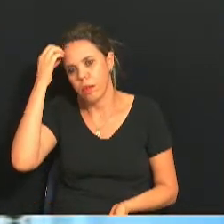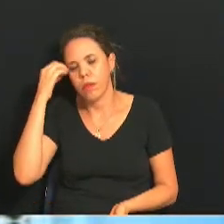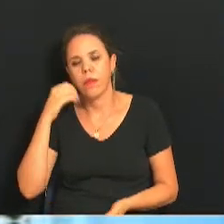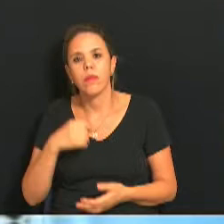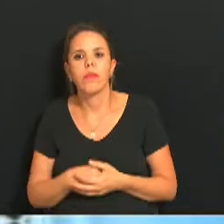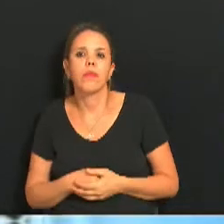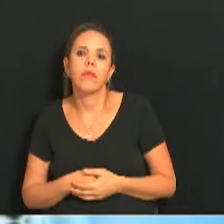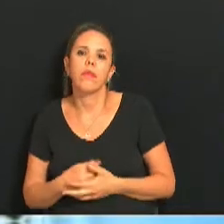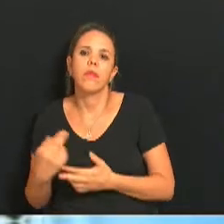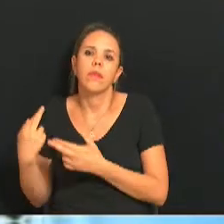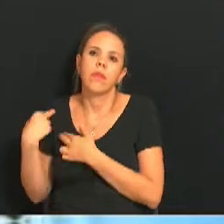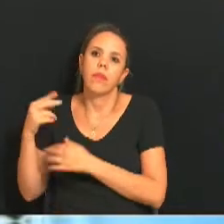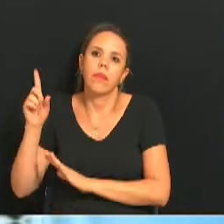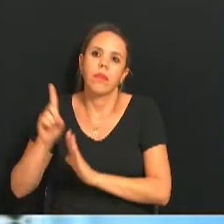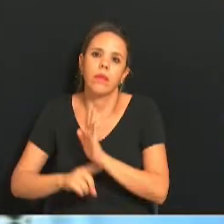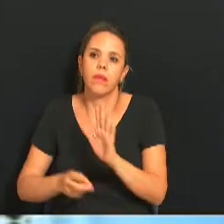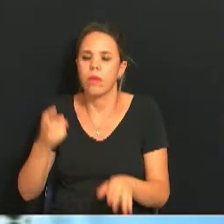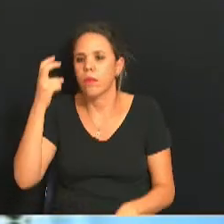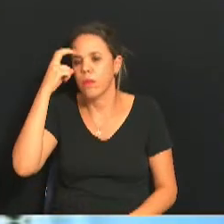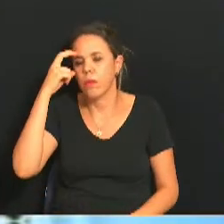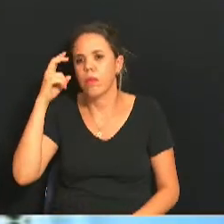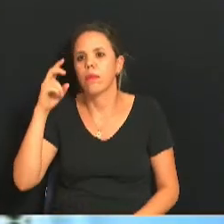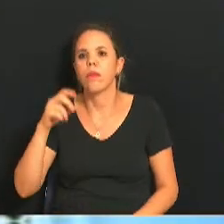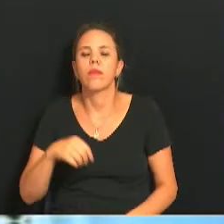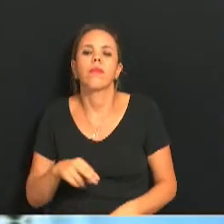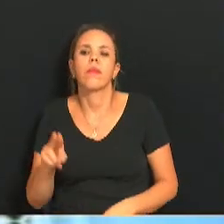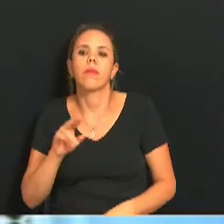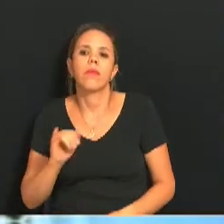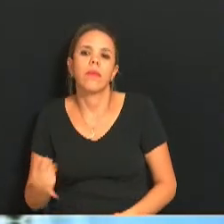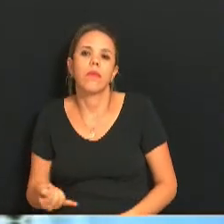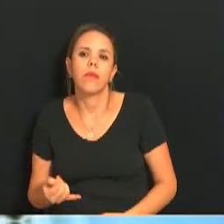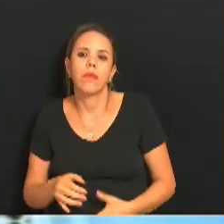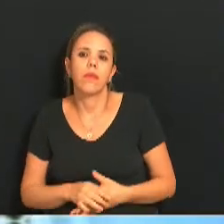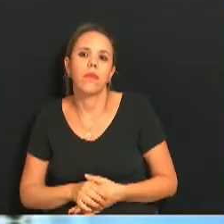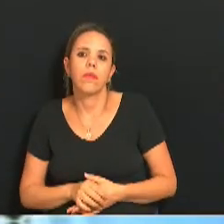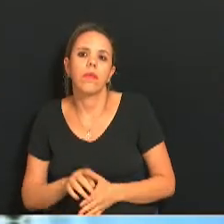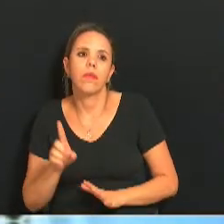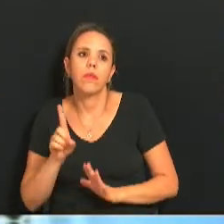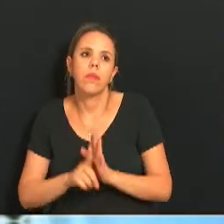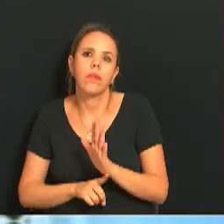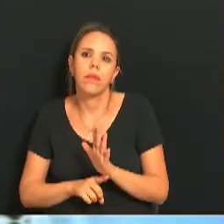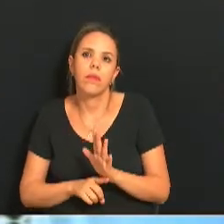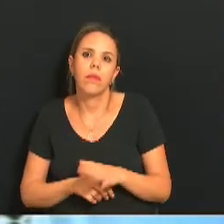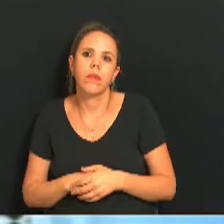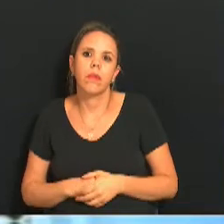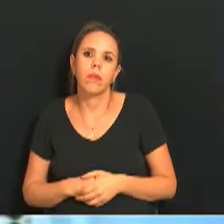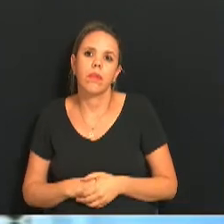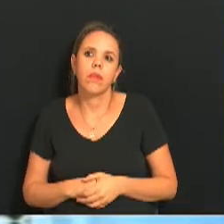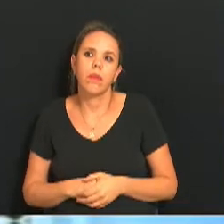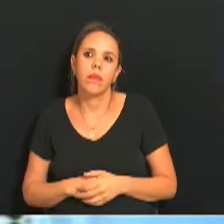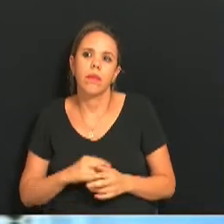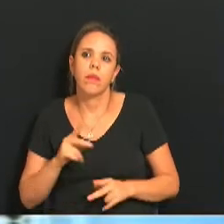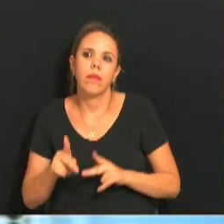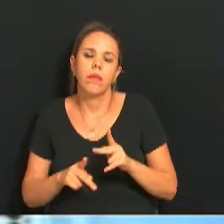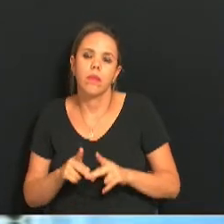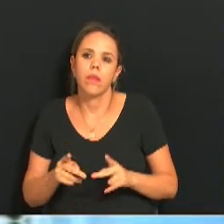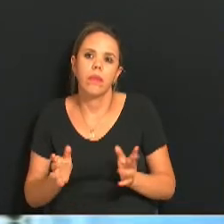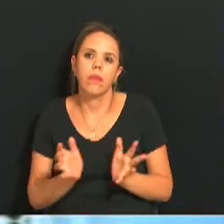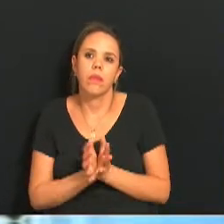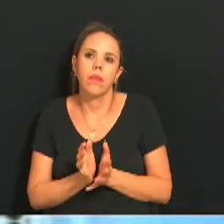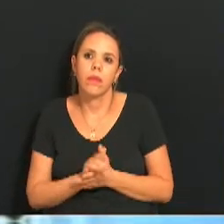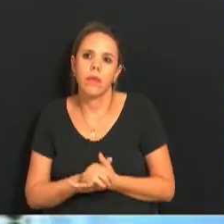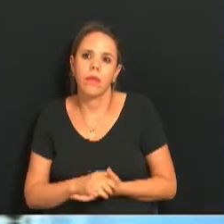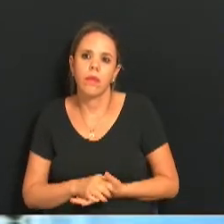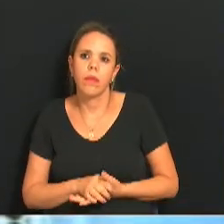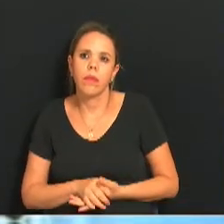de um jeito de entrar em um direito curso direito Que São Direitos difusos no direito de toda a coletividade e